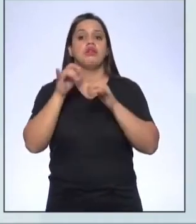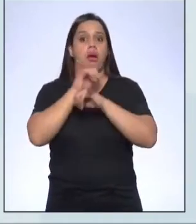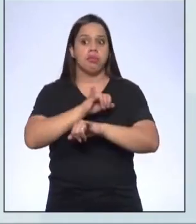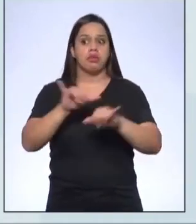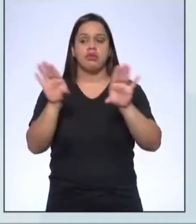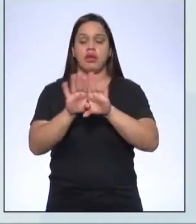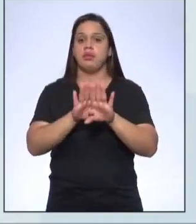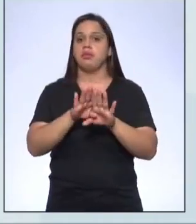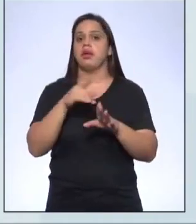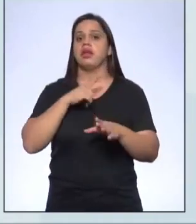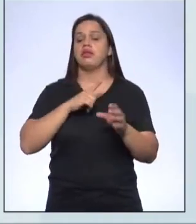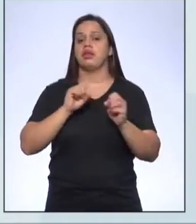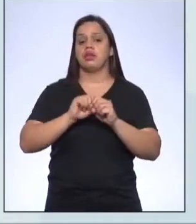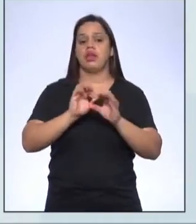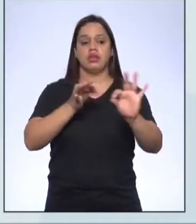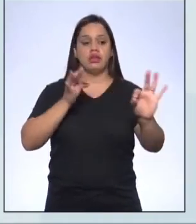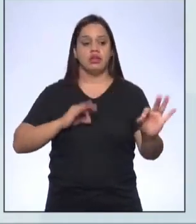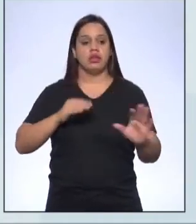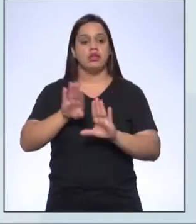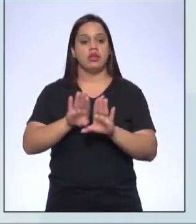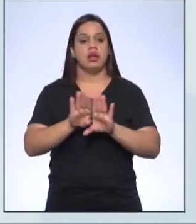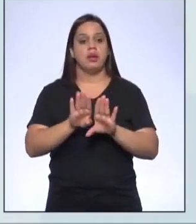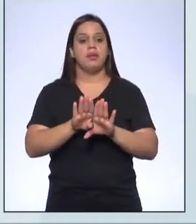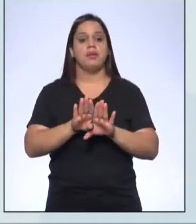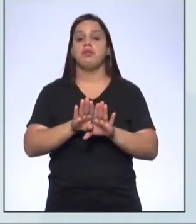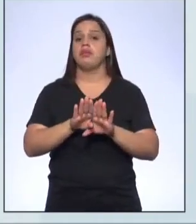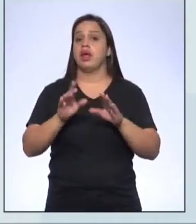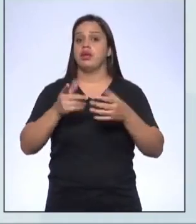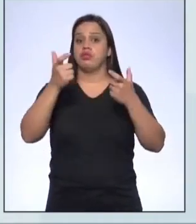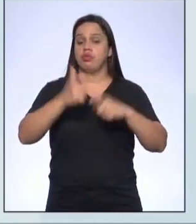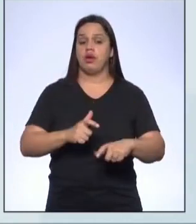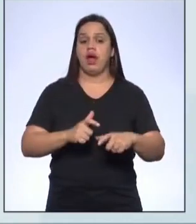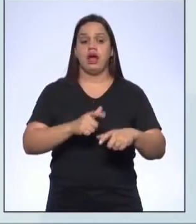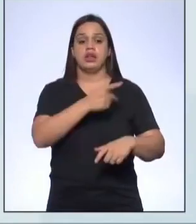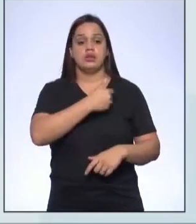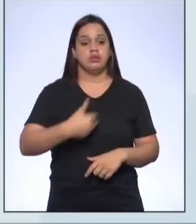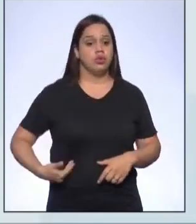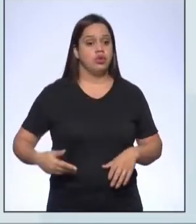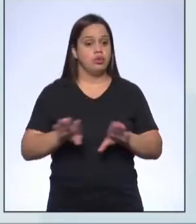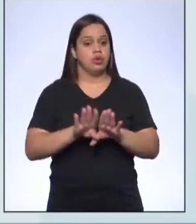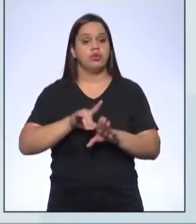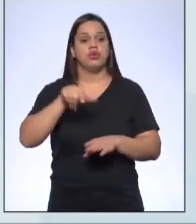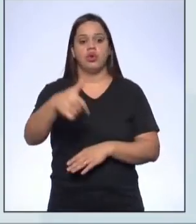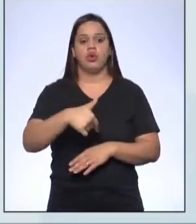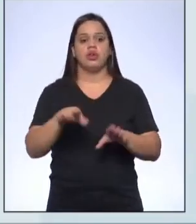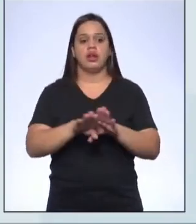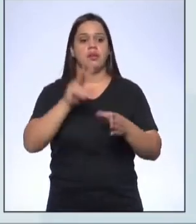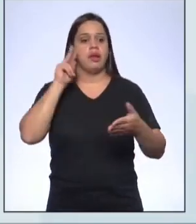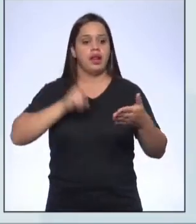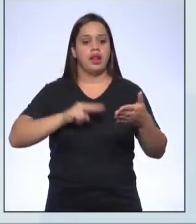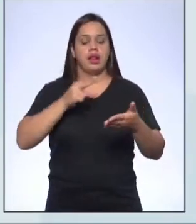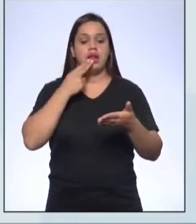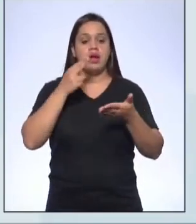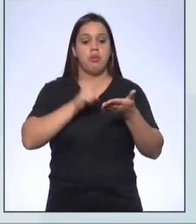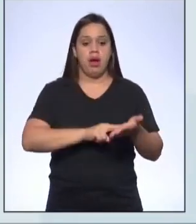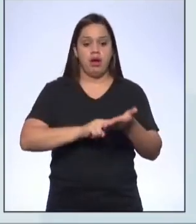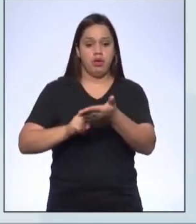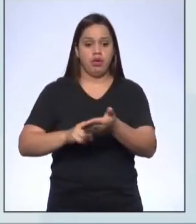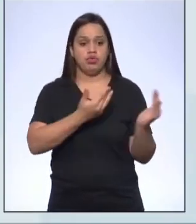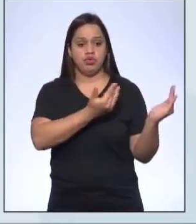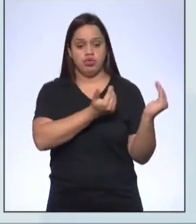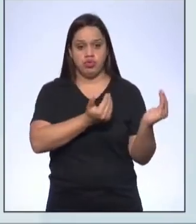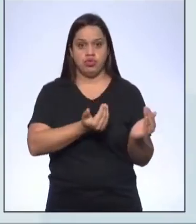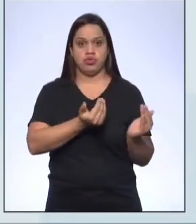dentre outras. Leia a seguir as cartas de reclamação de um jovem estudante, as quais